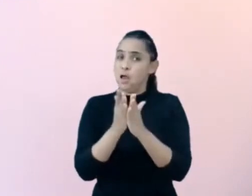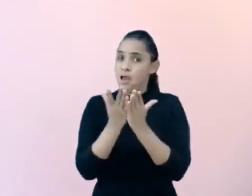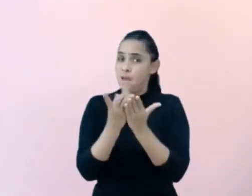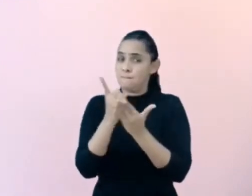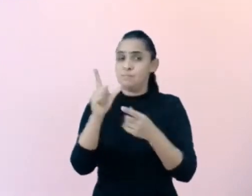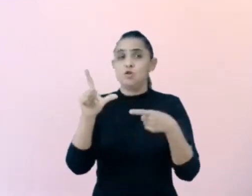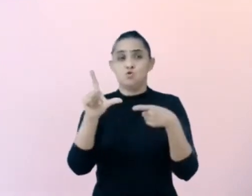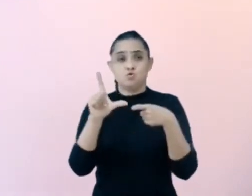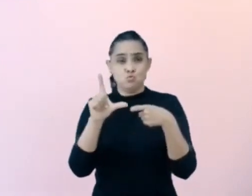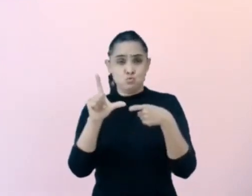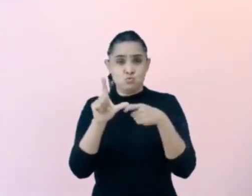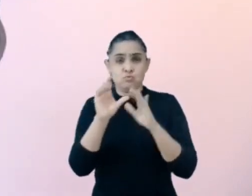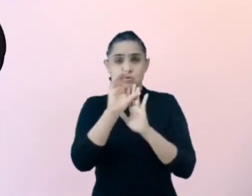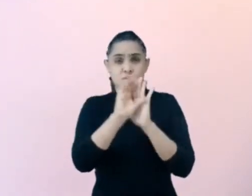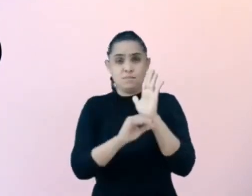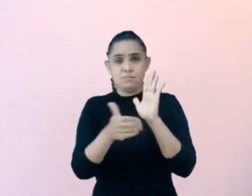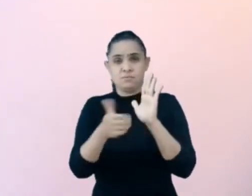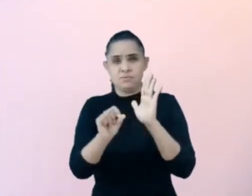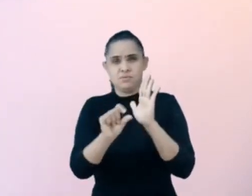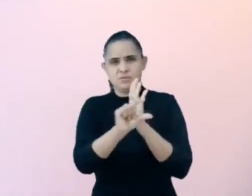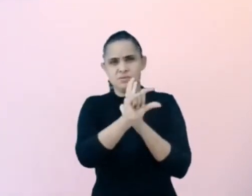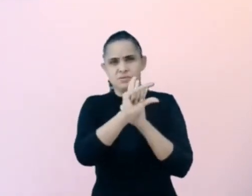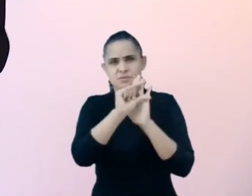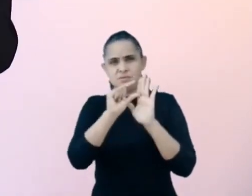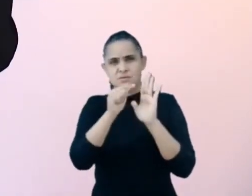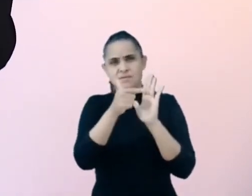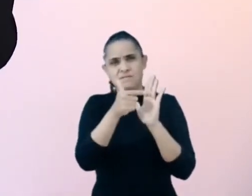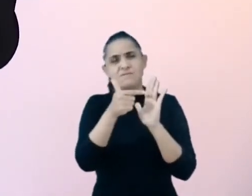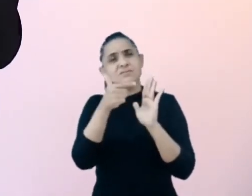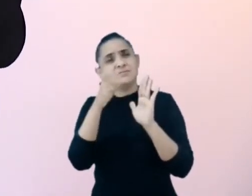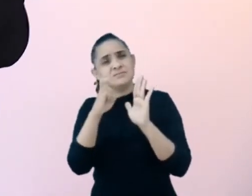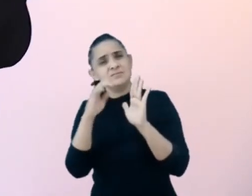ao 37. Nós não vamos ler aqui.